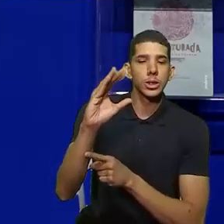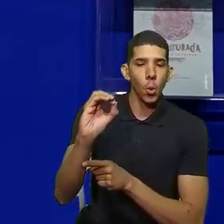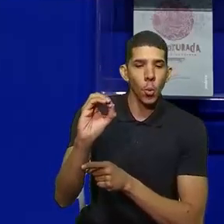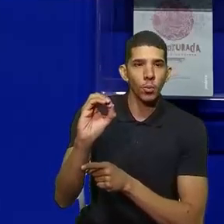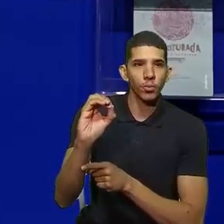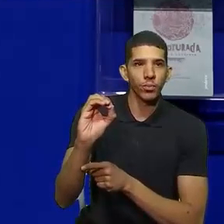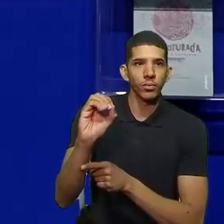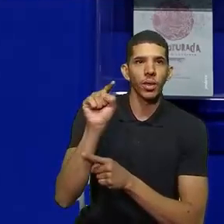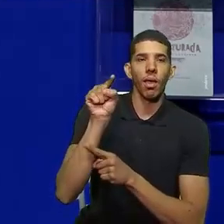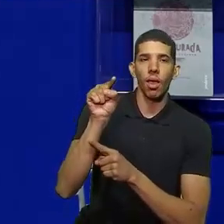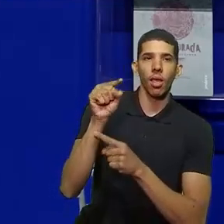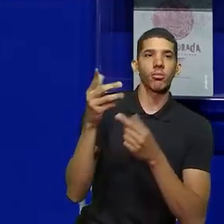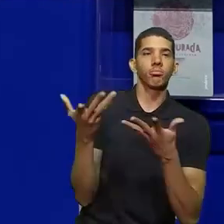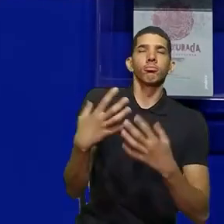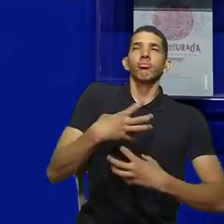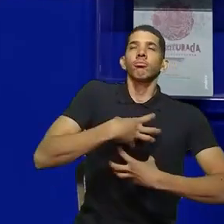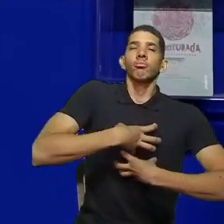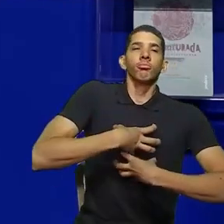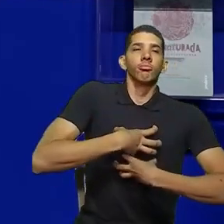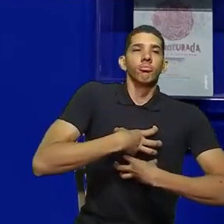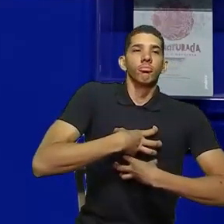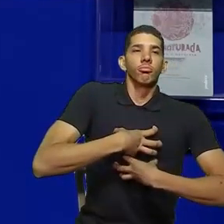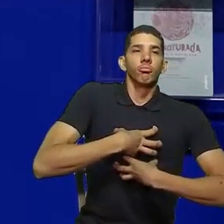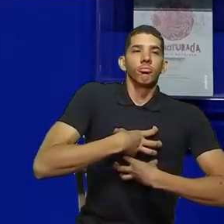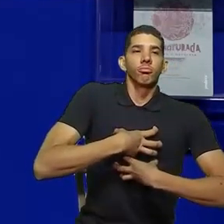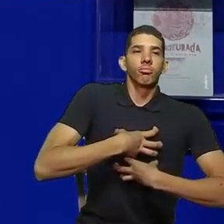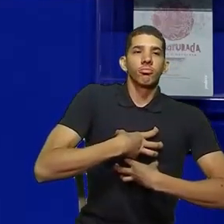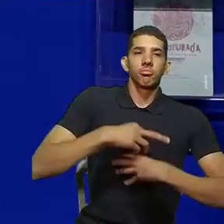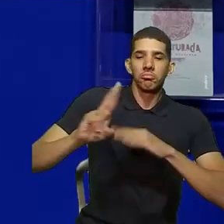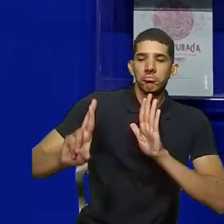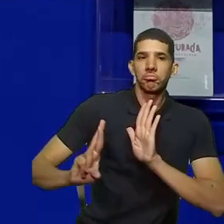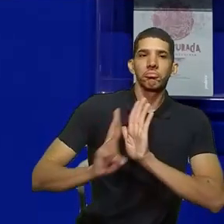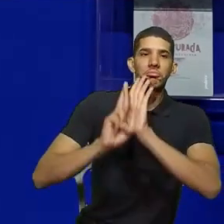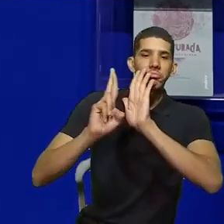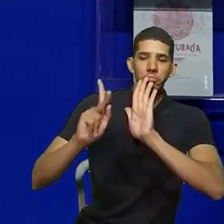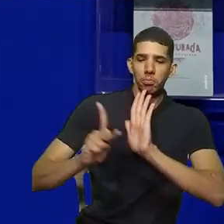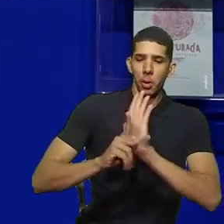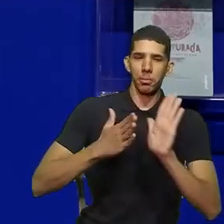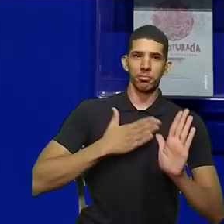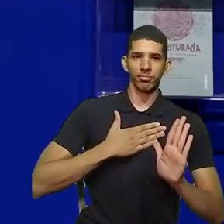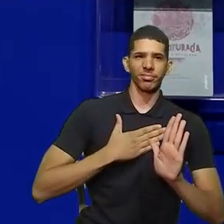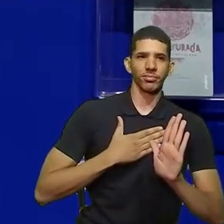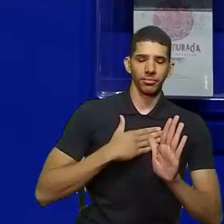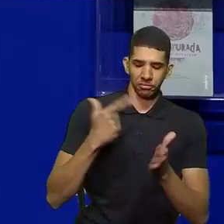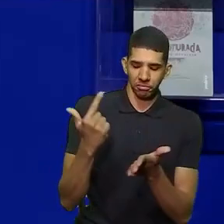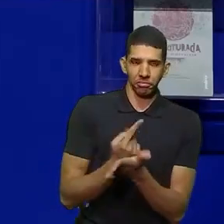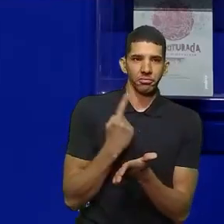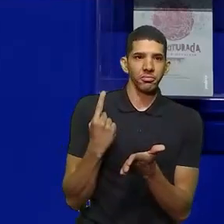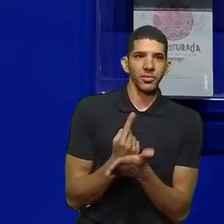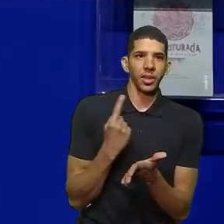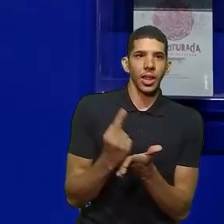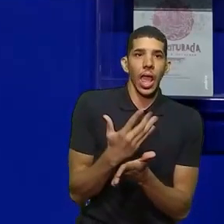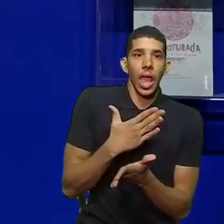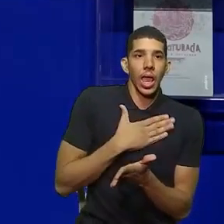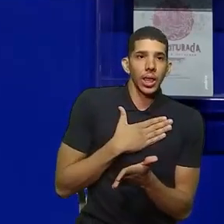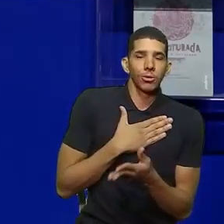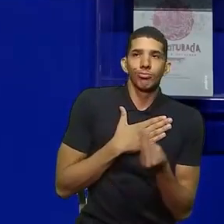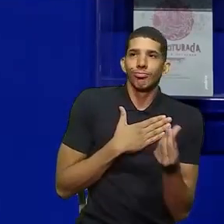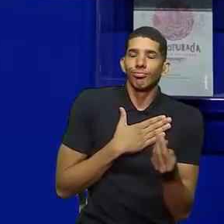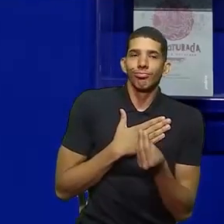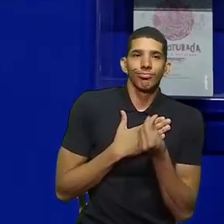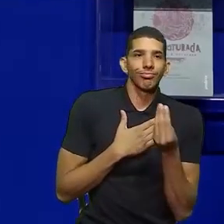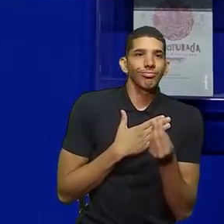pertencia. E quando a Palas me pediu para fazer o prefácio, eu que sou uma pessoa lenta, que tem milhões de coisas